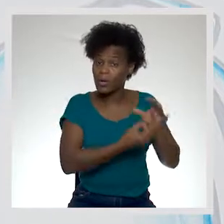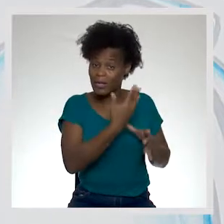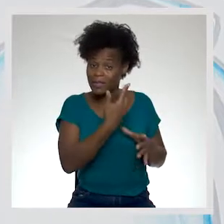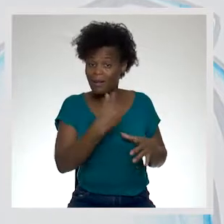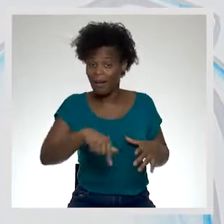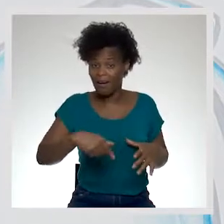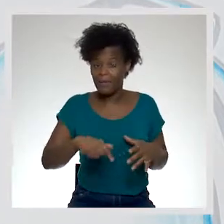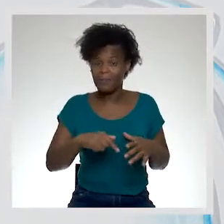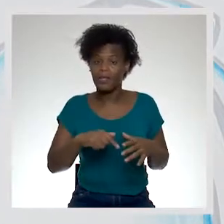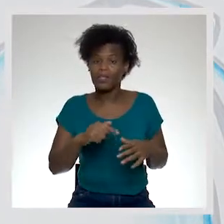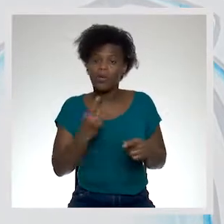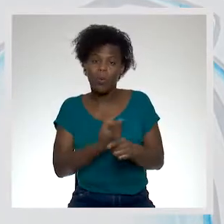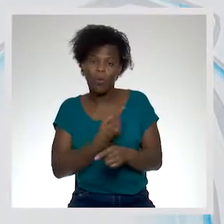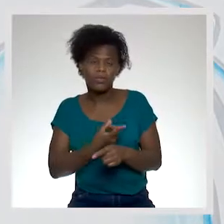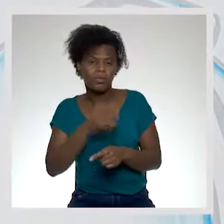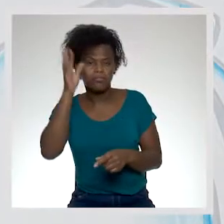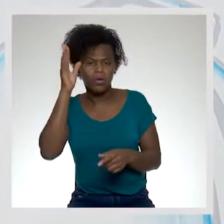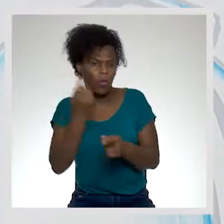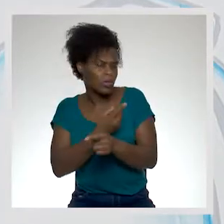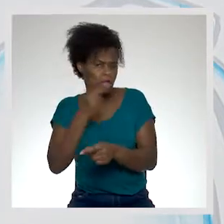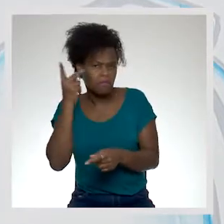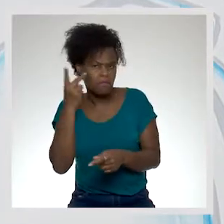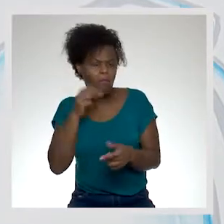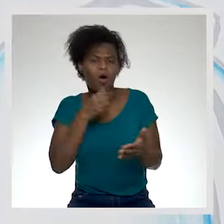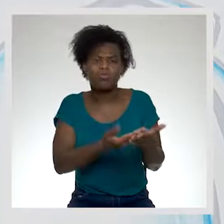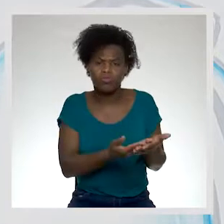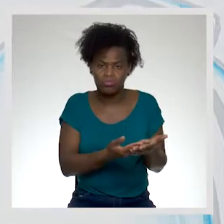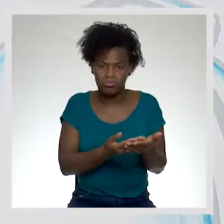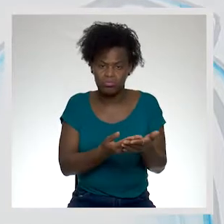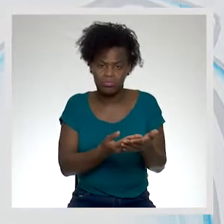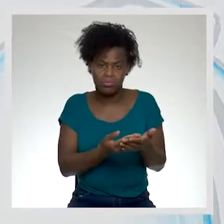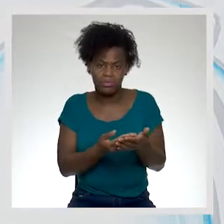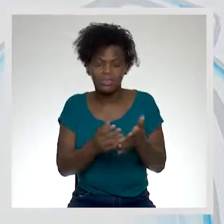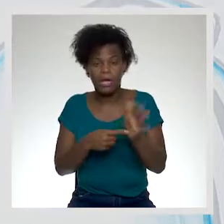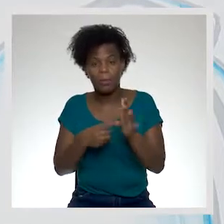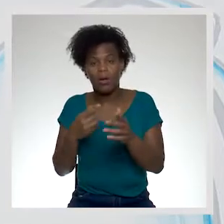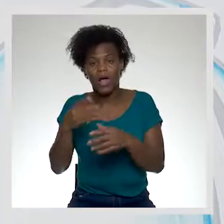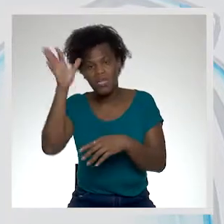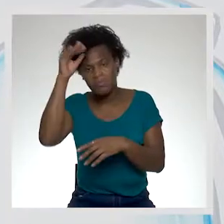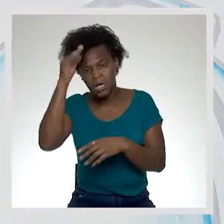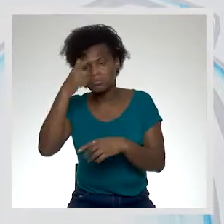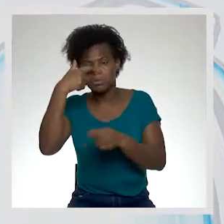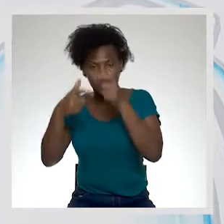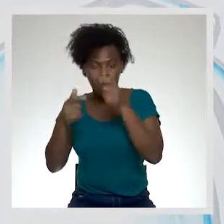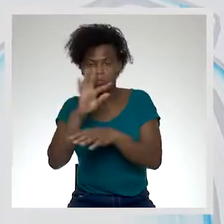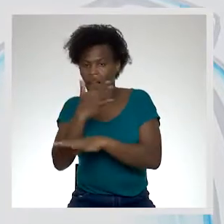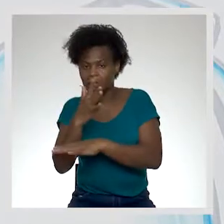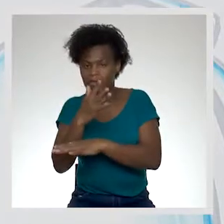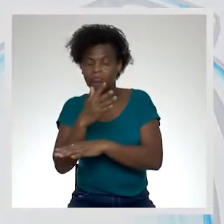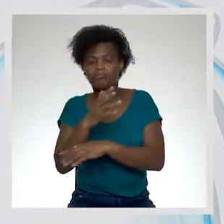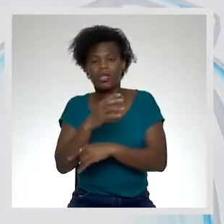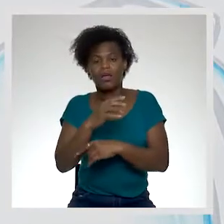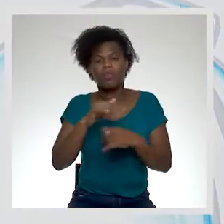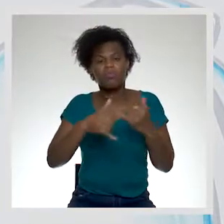originados de restos mortais dos seres vivos. E estes recursos